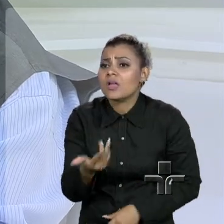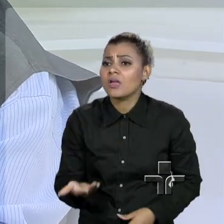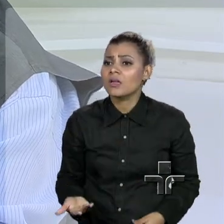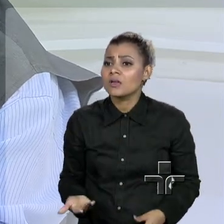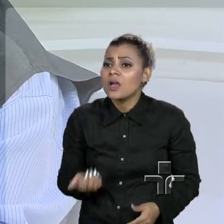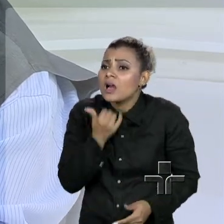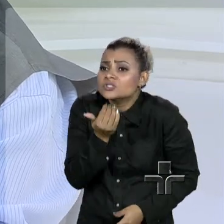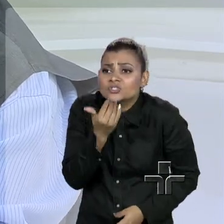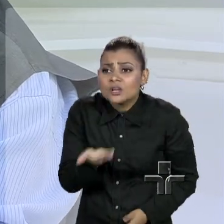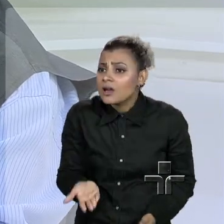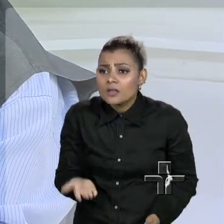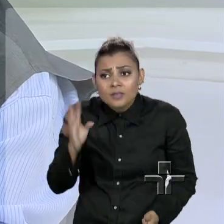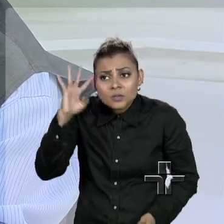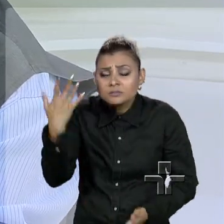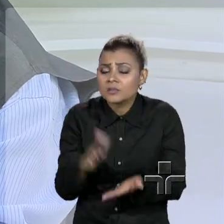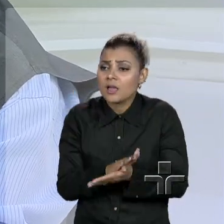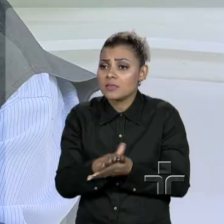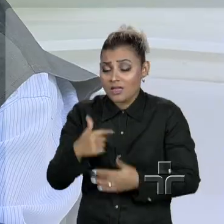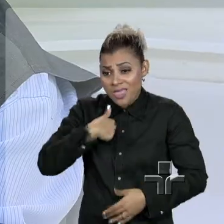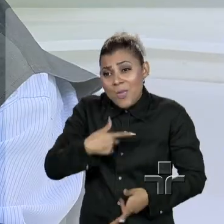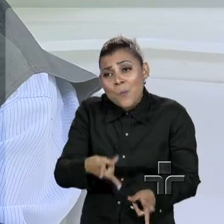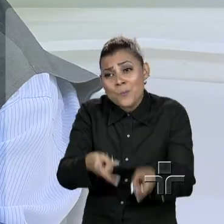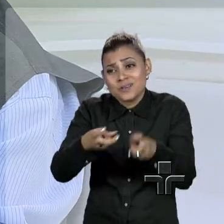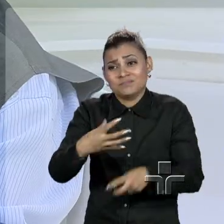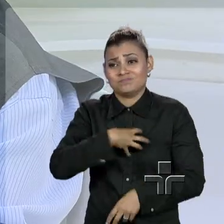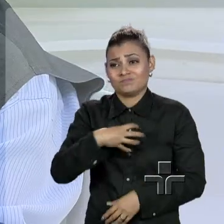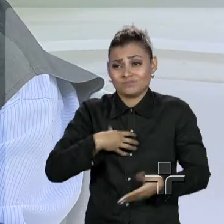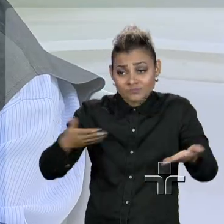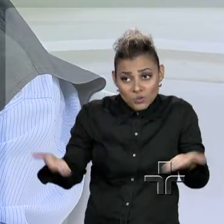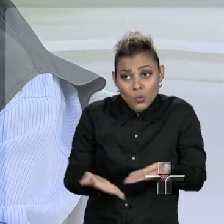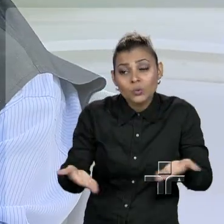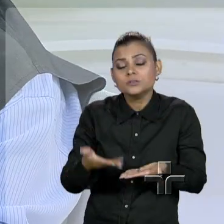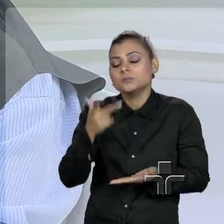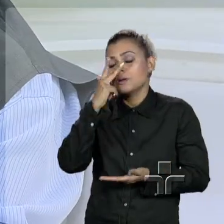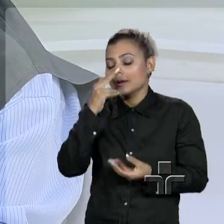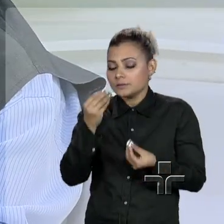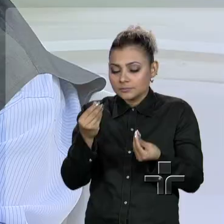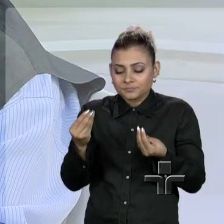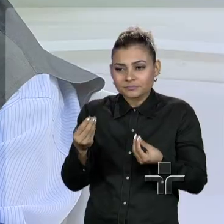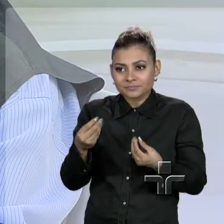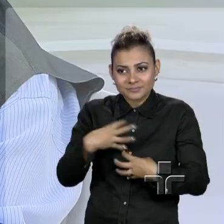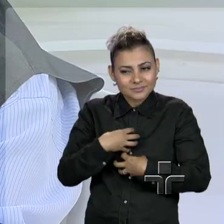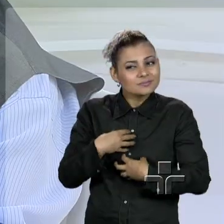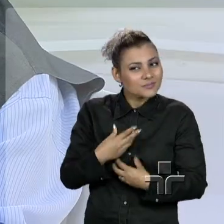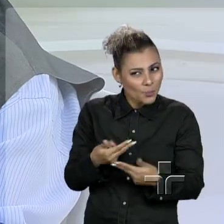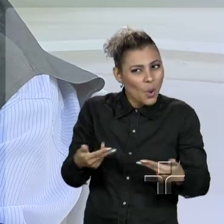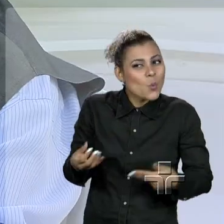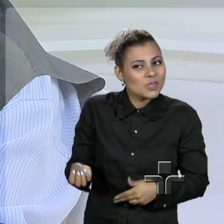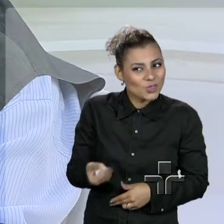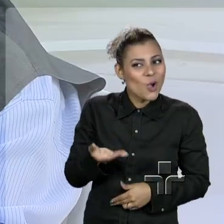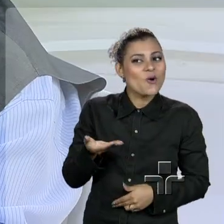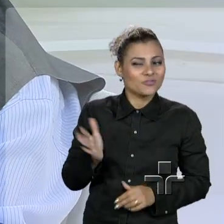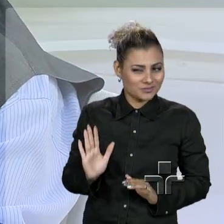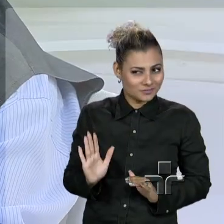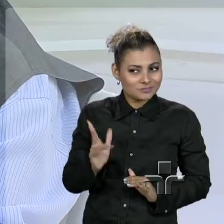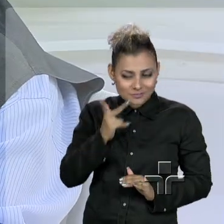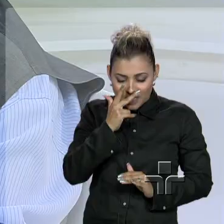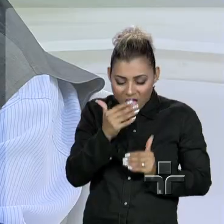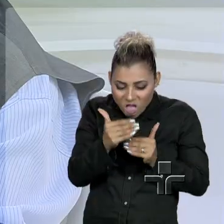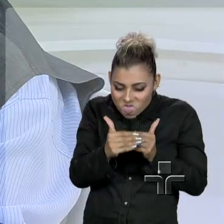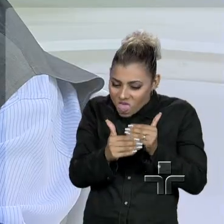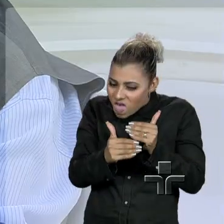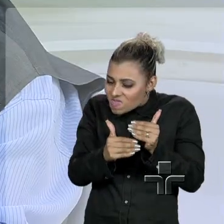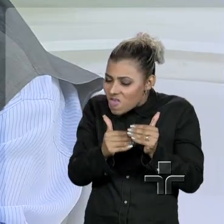é como eu disse, eu sinto hoje uma coisa nova emergindo. Uma coisa nova,